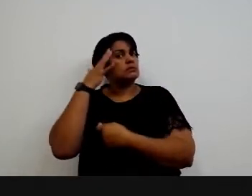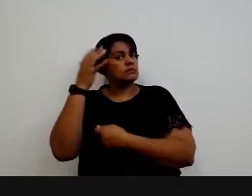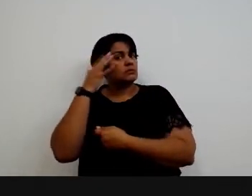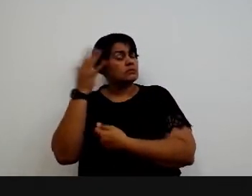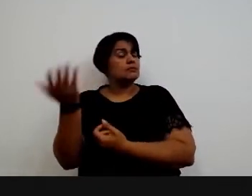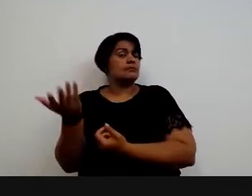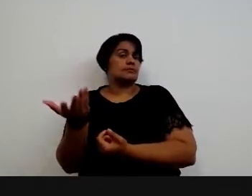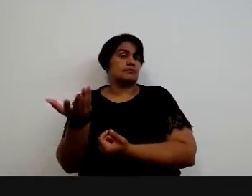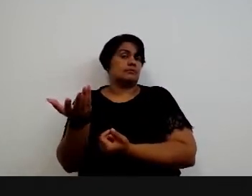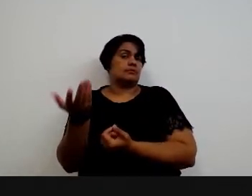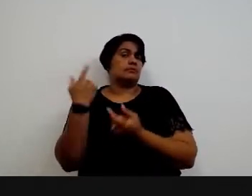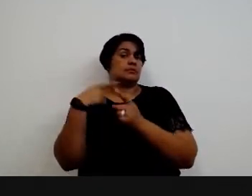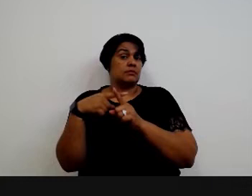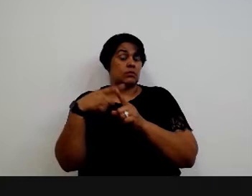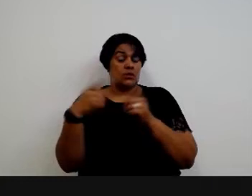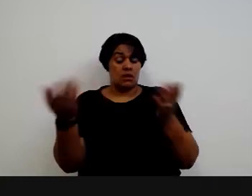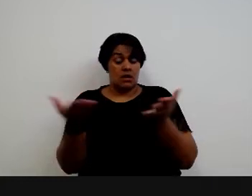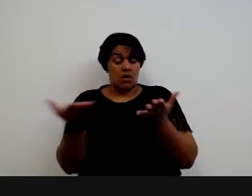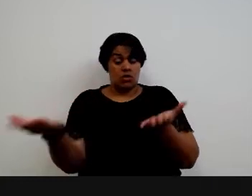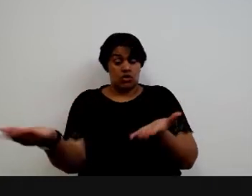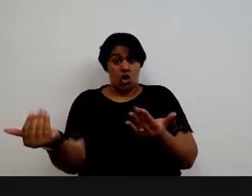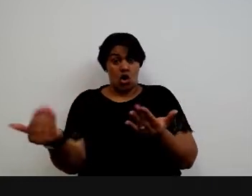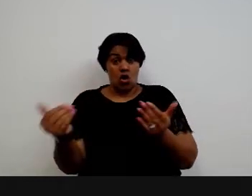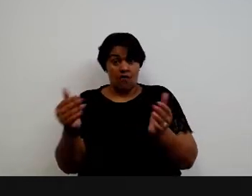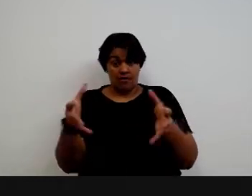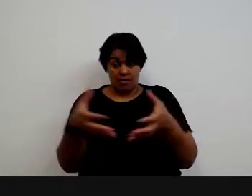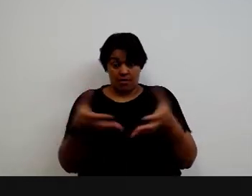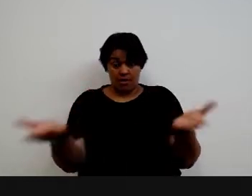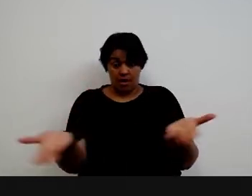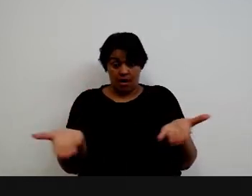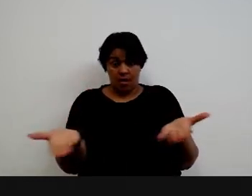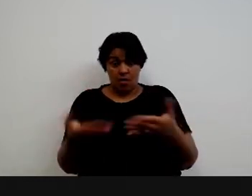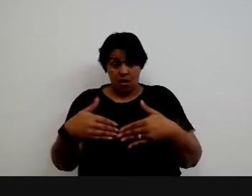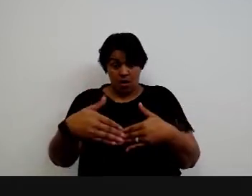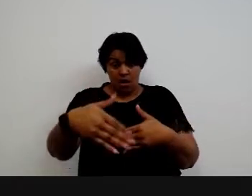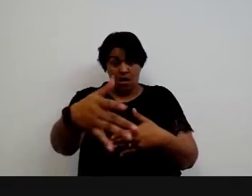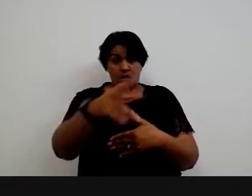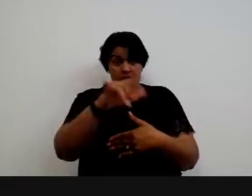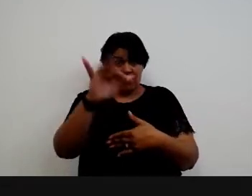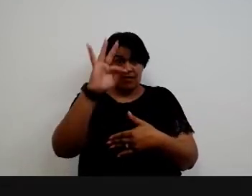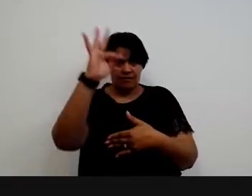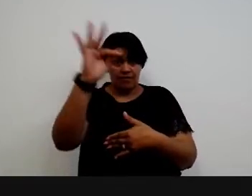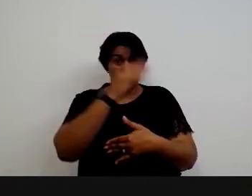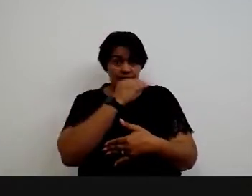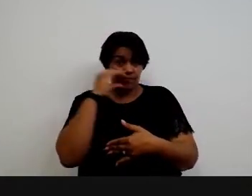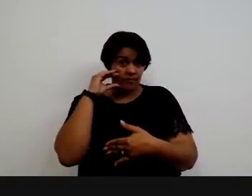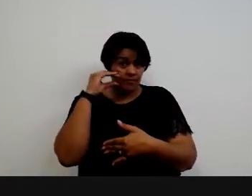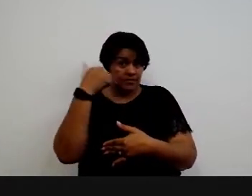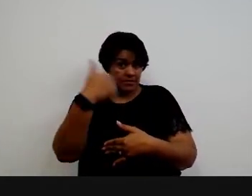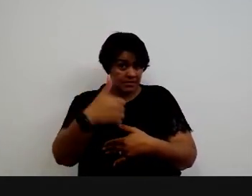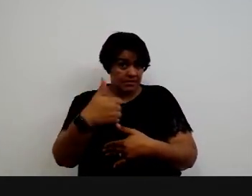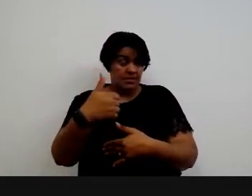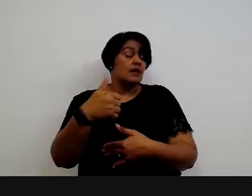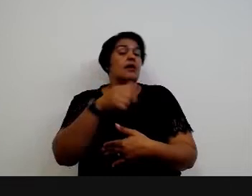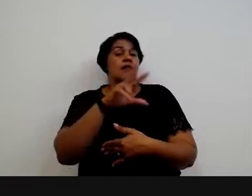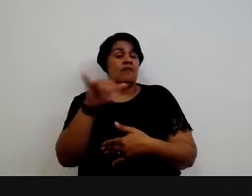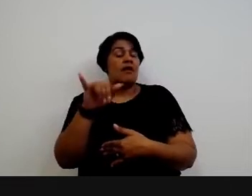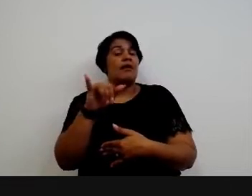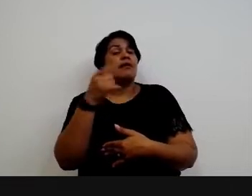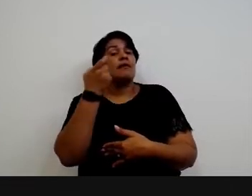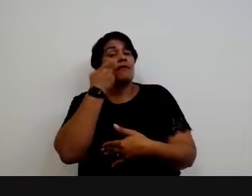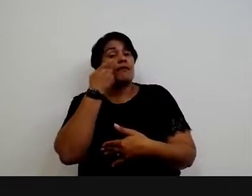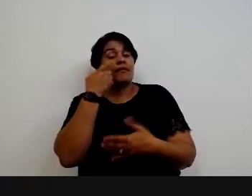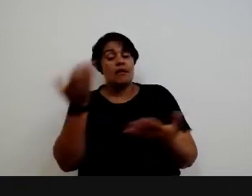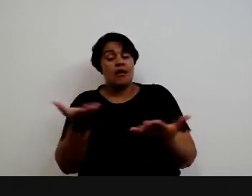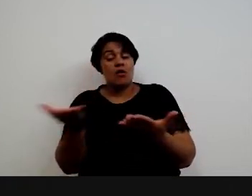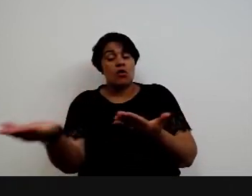reflexão, porque a geração de jovens que estão hoje aqui, que provavelmente serão os possíveis candidatos que vão se inscrever nos próximos